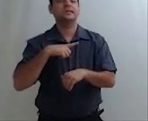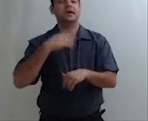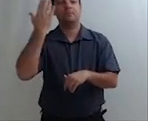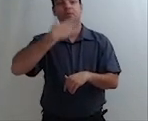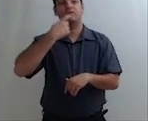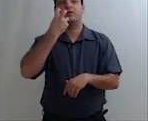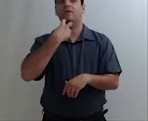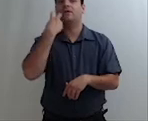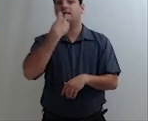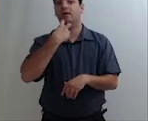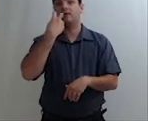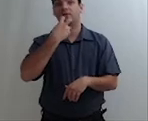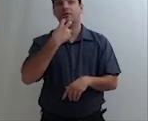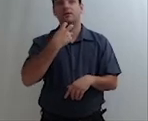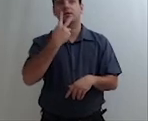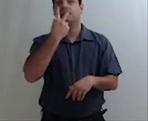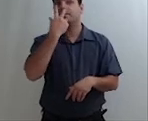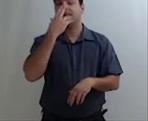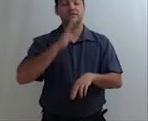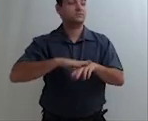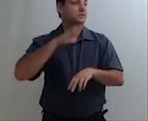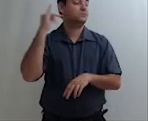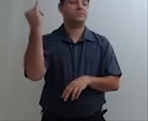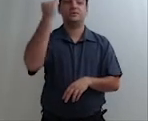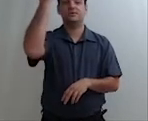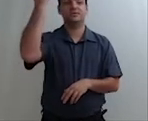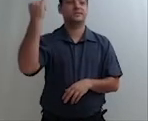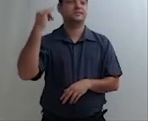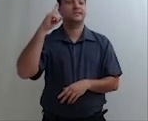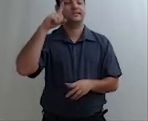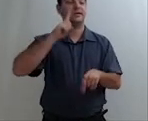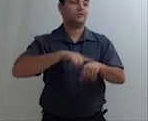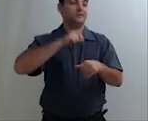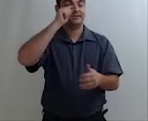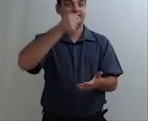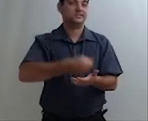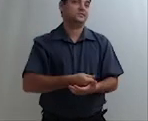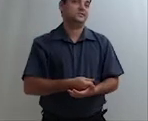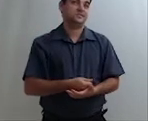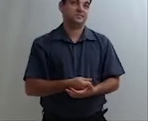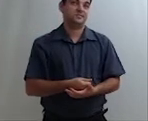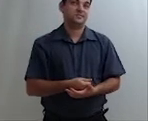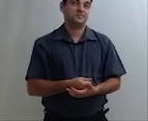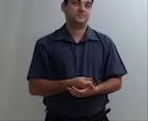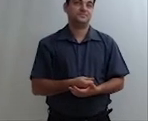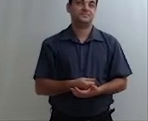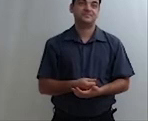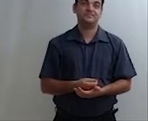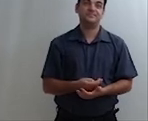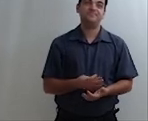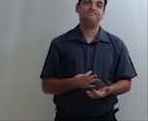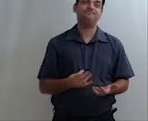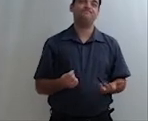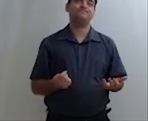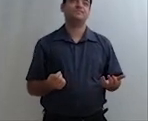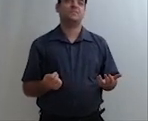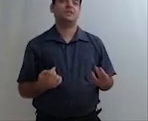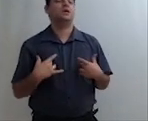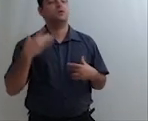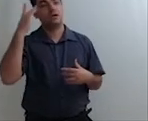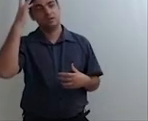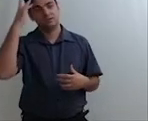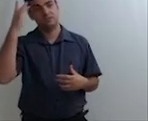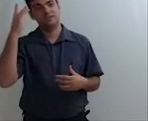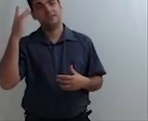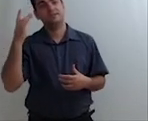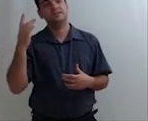continua sendo o carro chefe das sentenças eh criminais na órbita criminal é muito importante